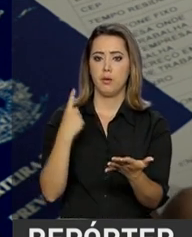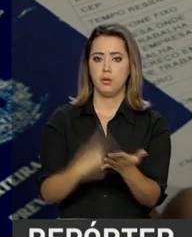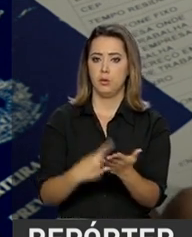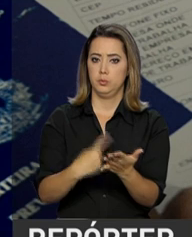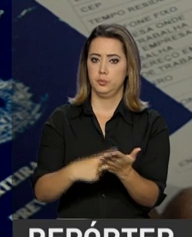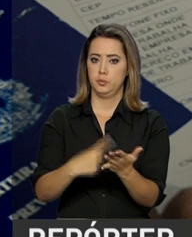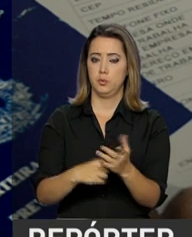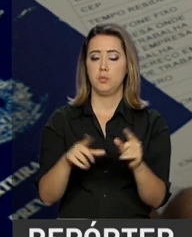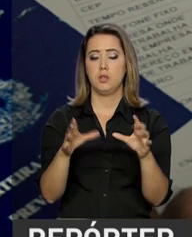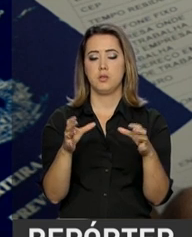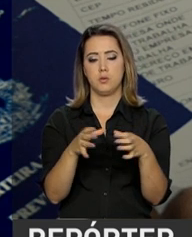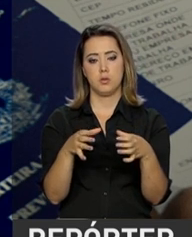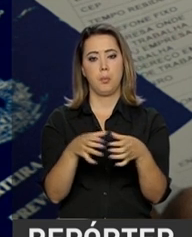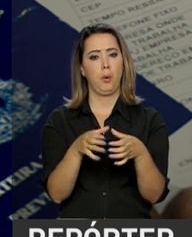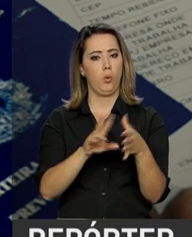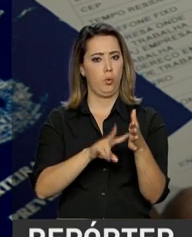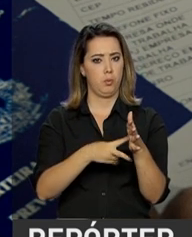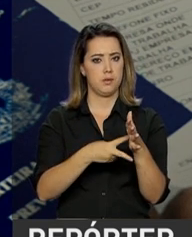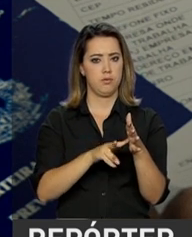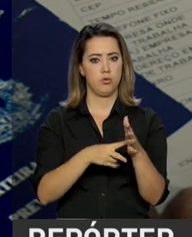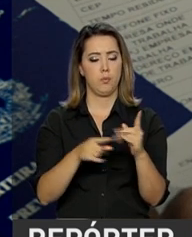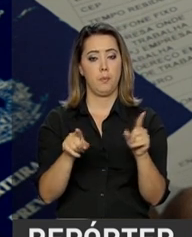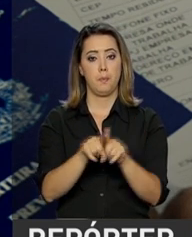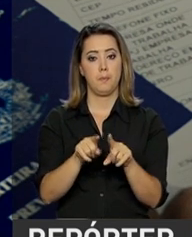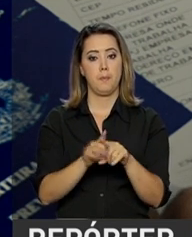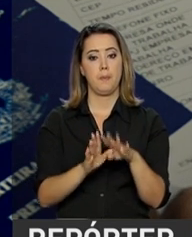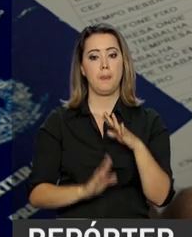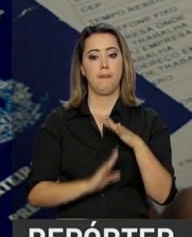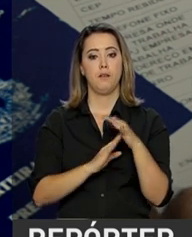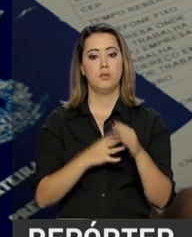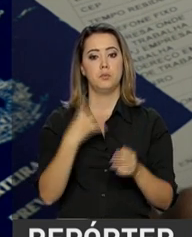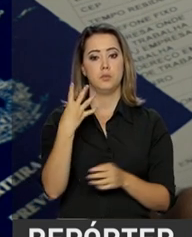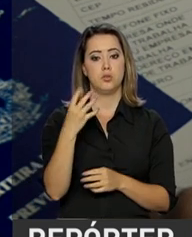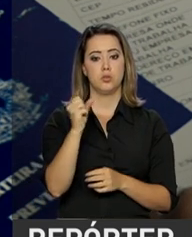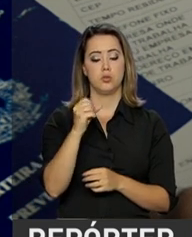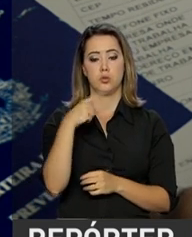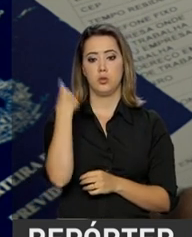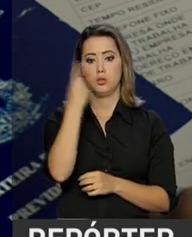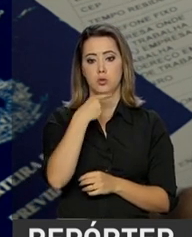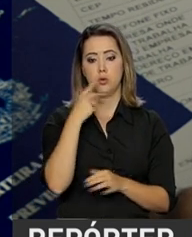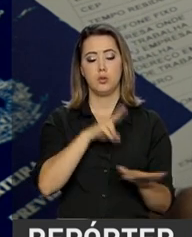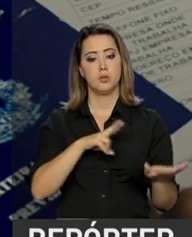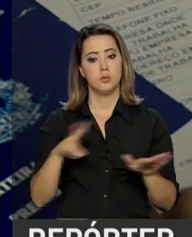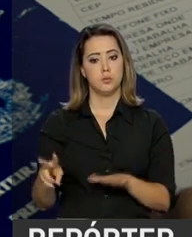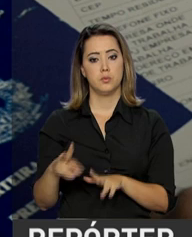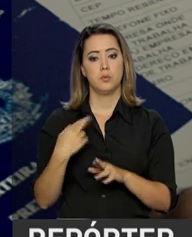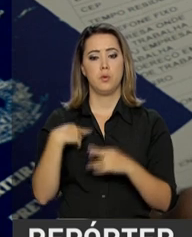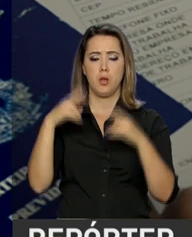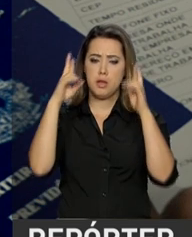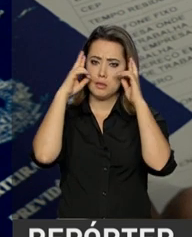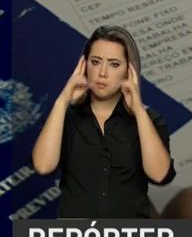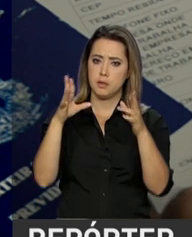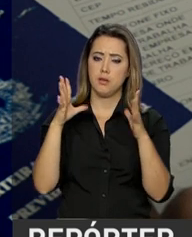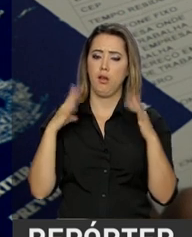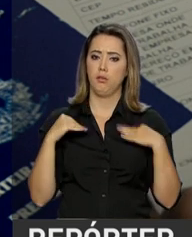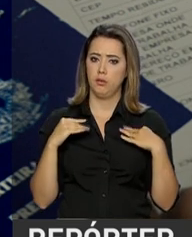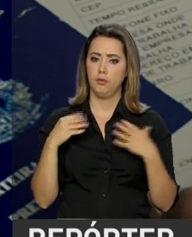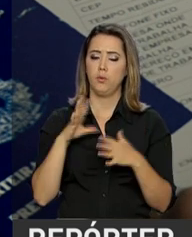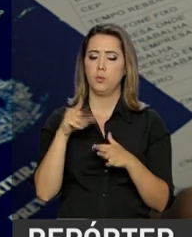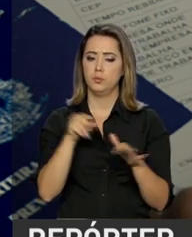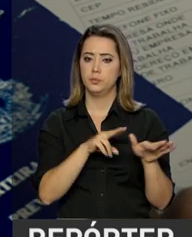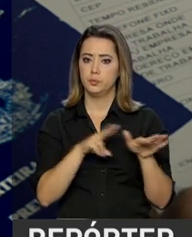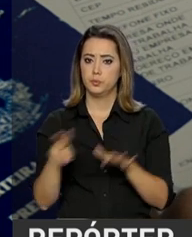coletivos neste tipo de contratação o limite é de 48 horas por semana respeitado o descanso